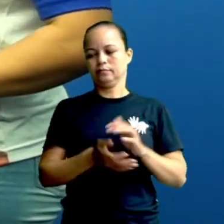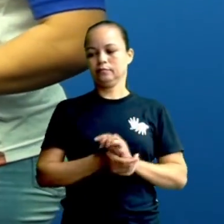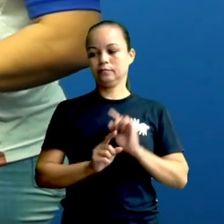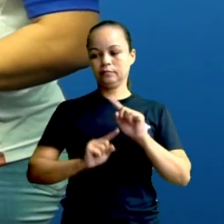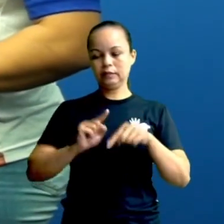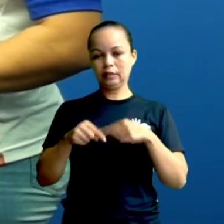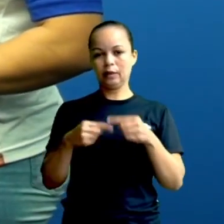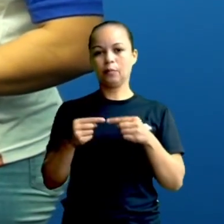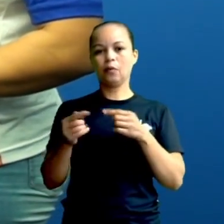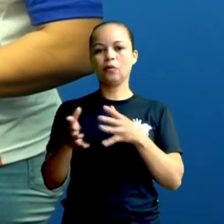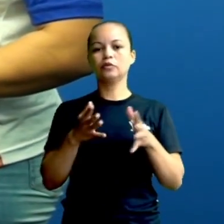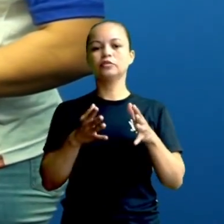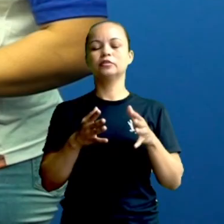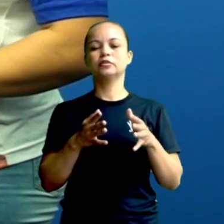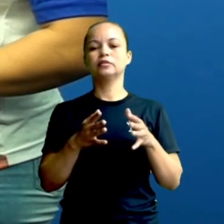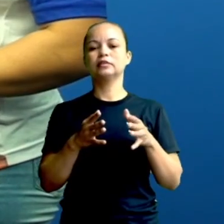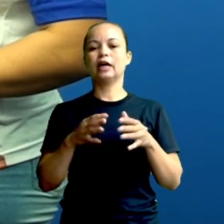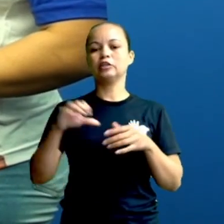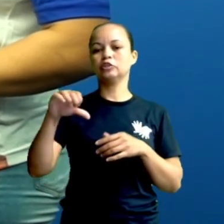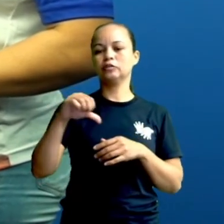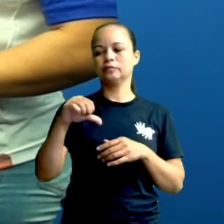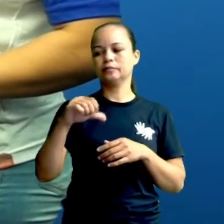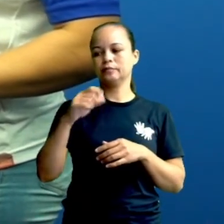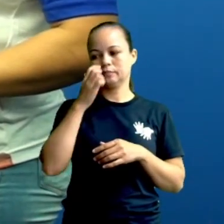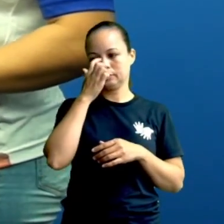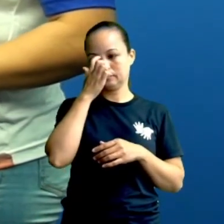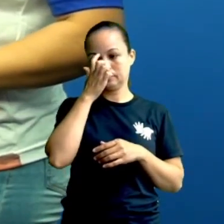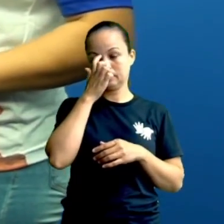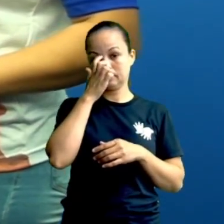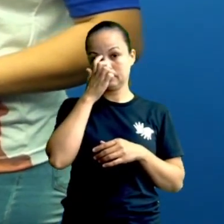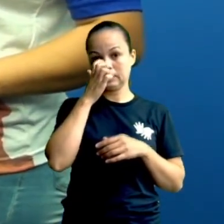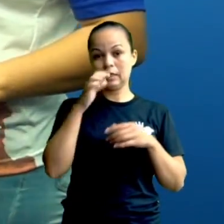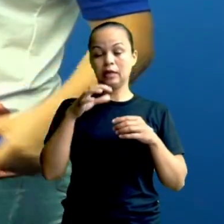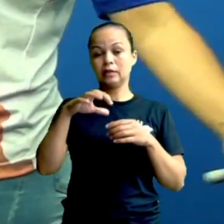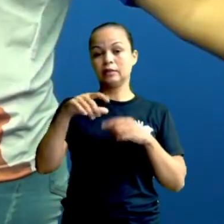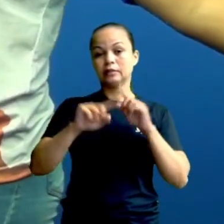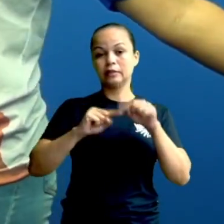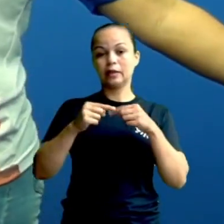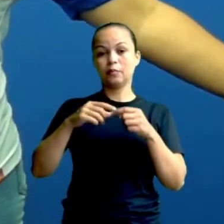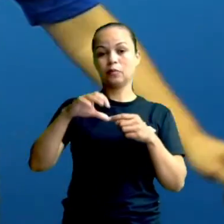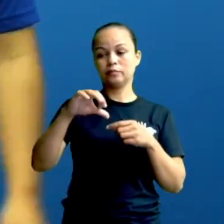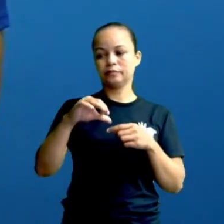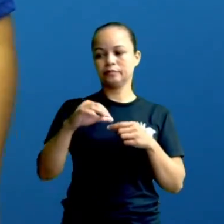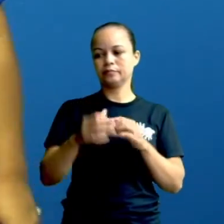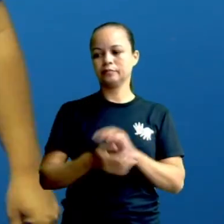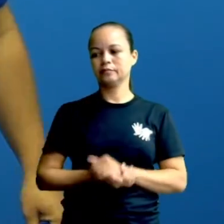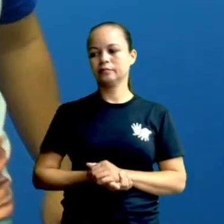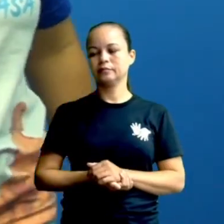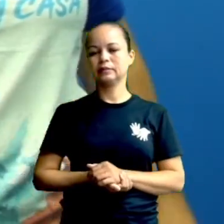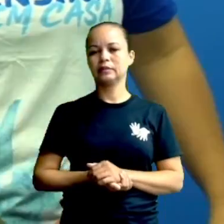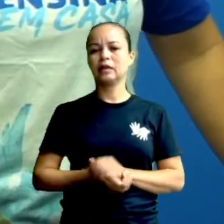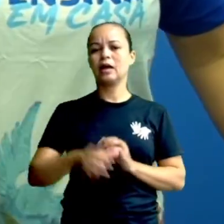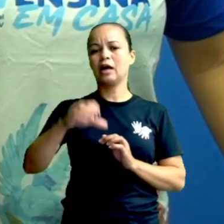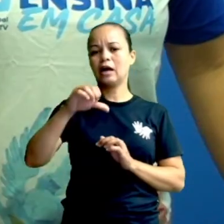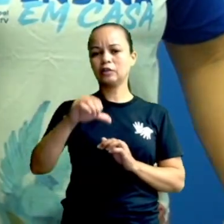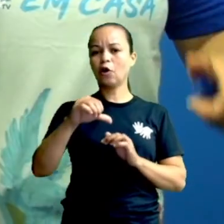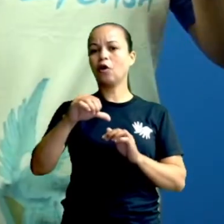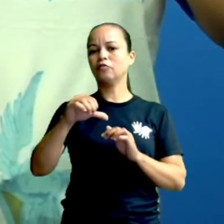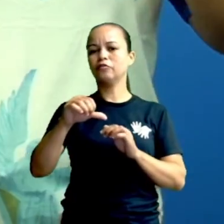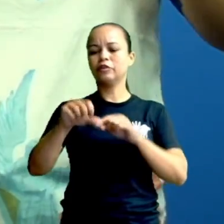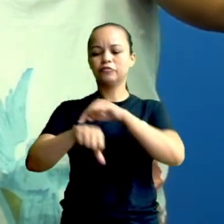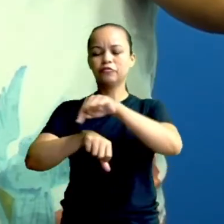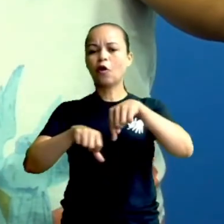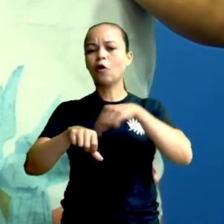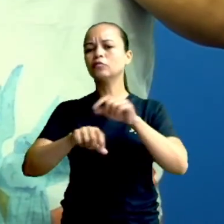das 9 voltas, esqueci de botar ali, gente, esqueci de botar as 9 voltas,